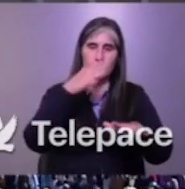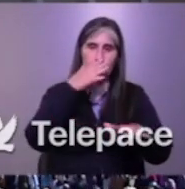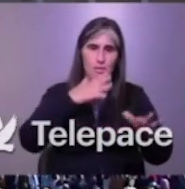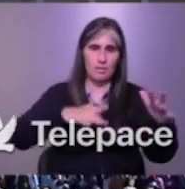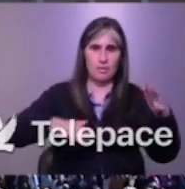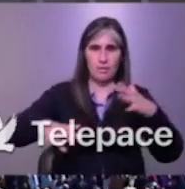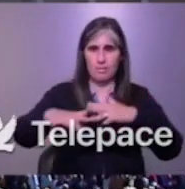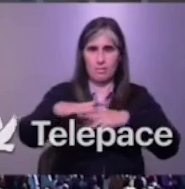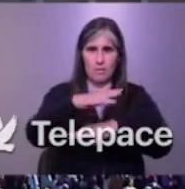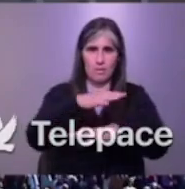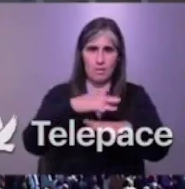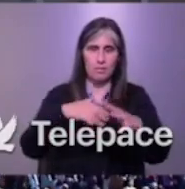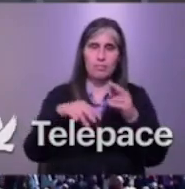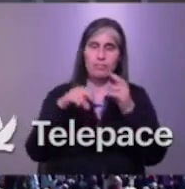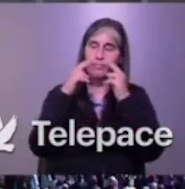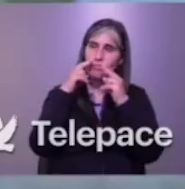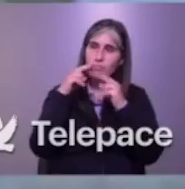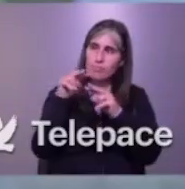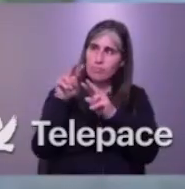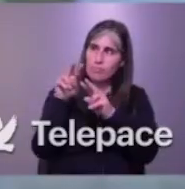Olhá-la com gratidão,